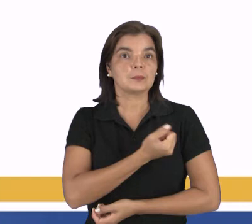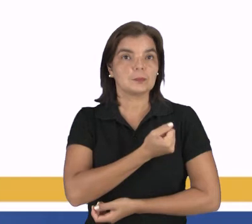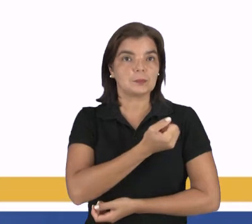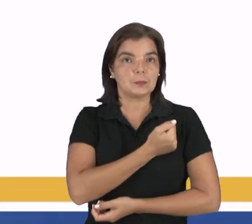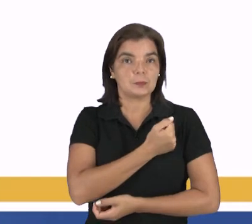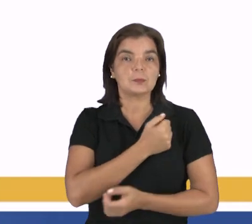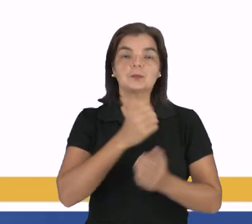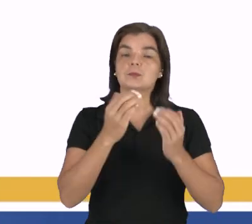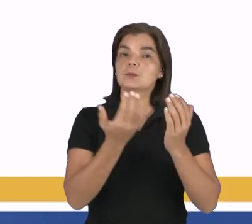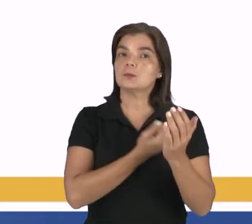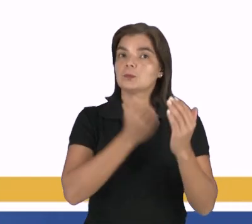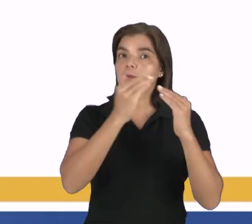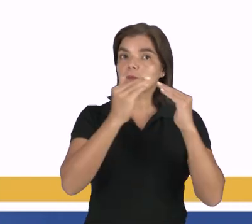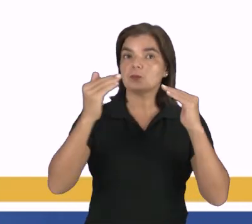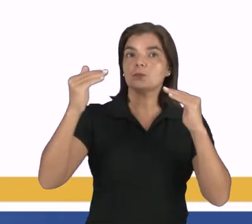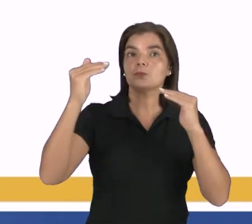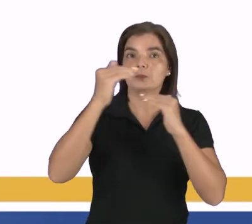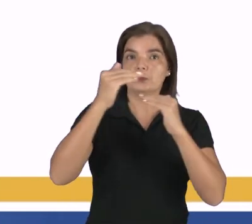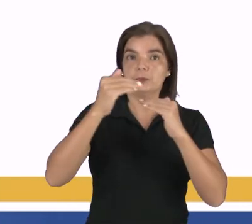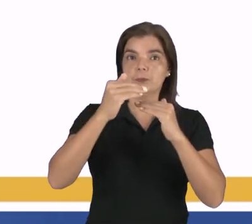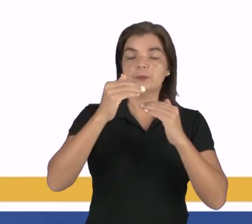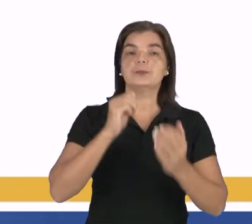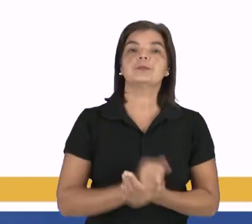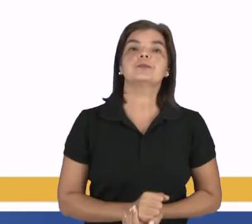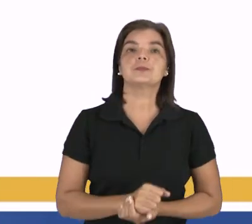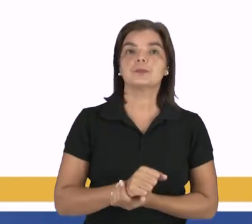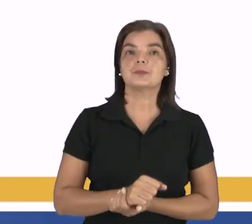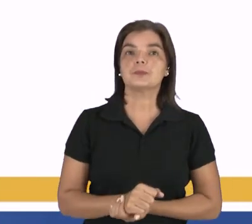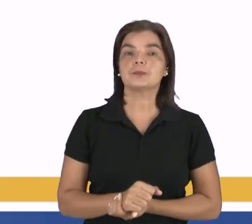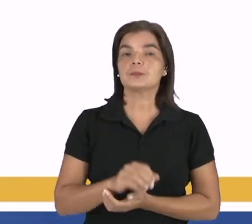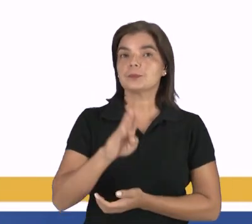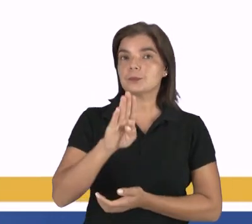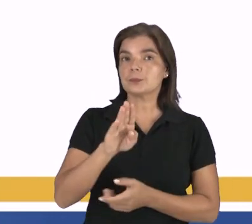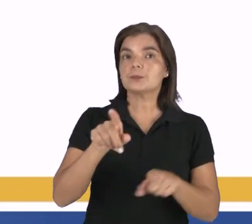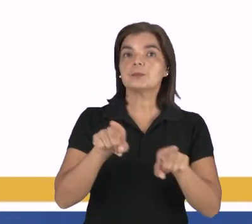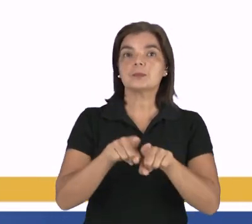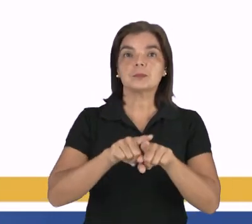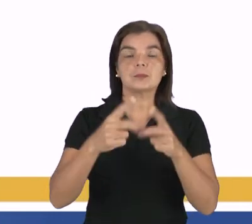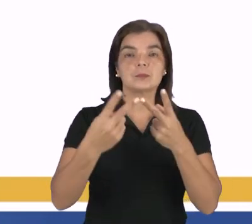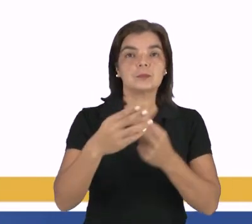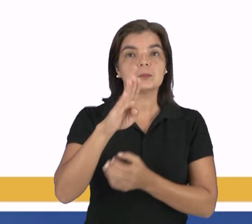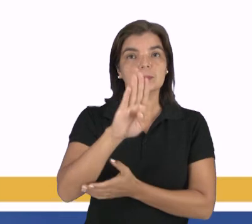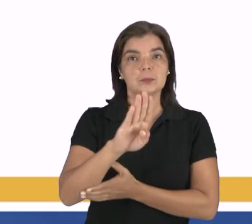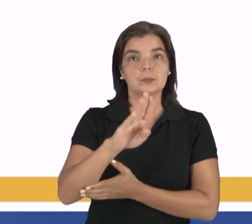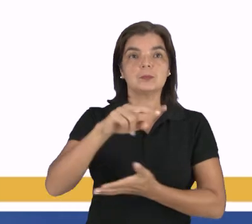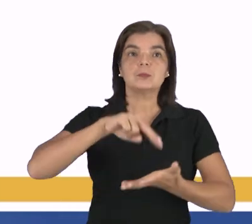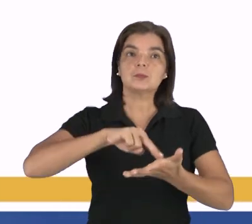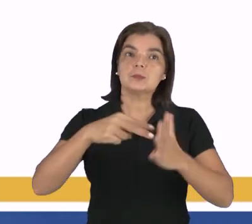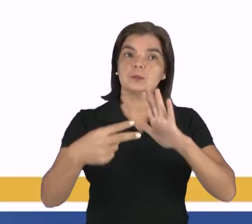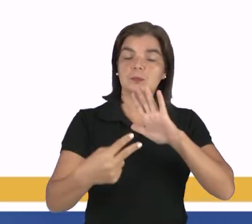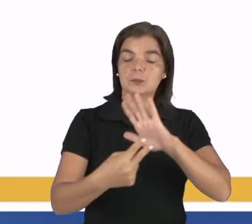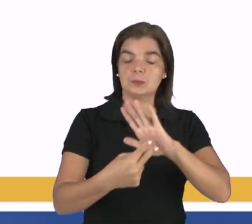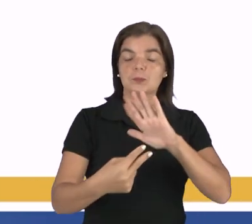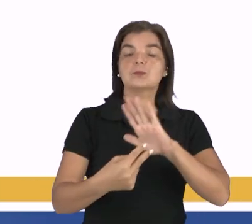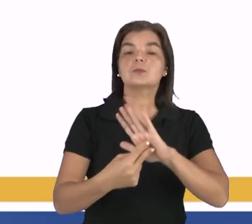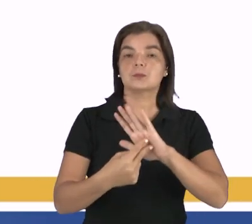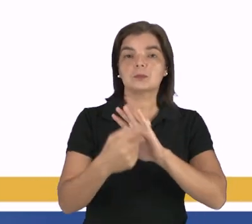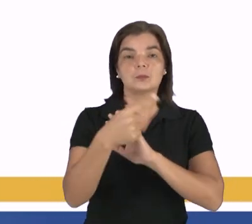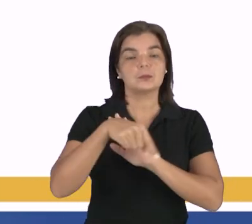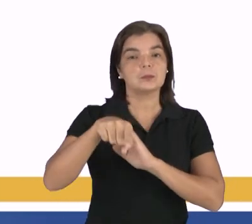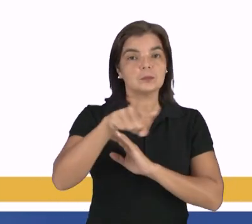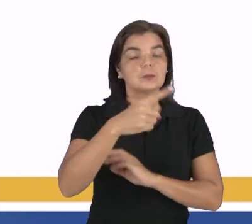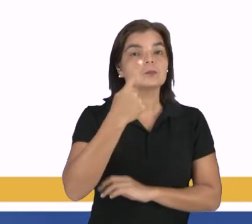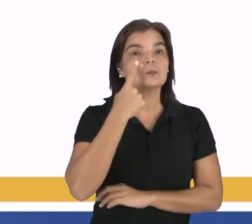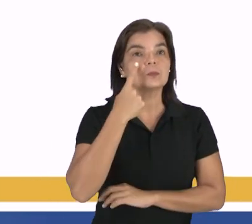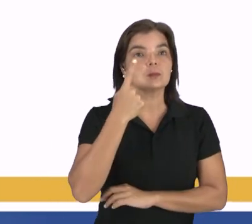da base A e expoente do log de B na base A será igual a B. E aí vocês vão